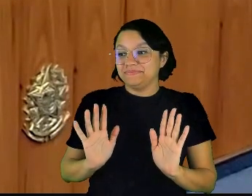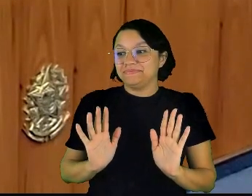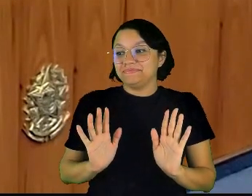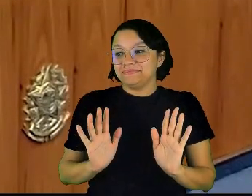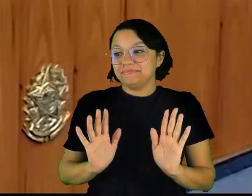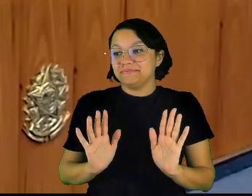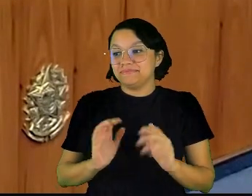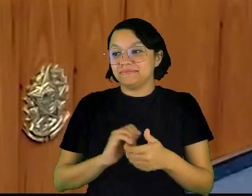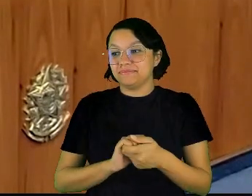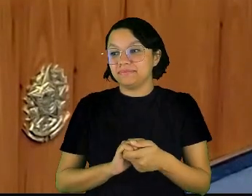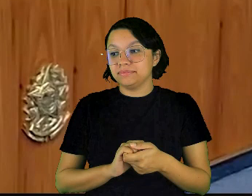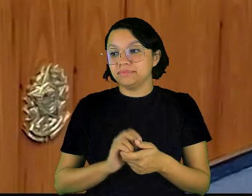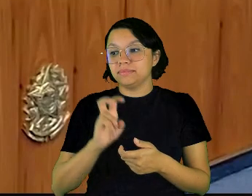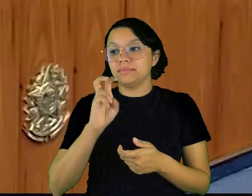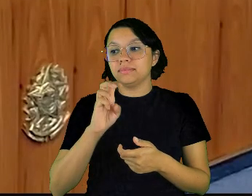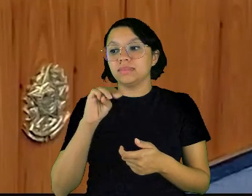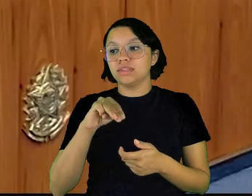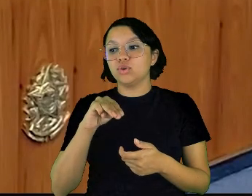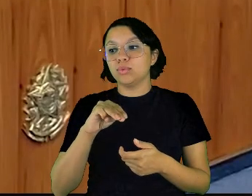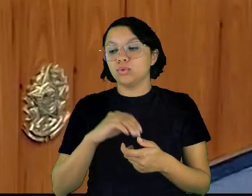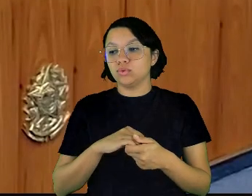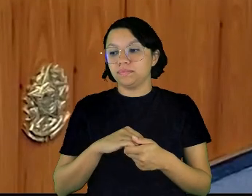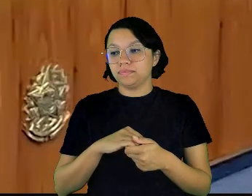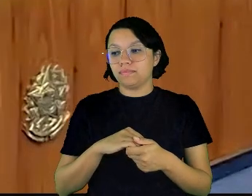5 minutos.